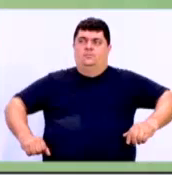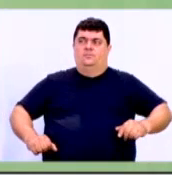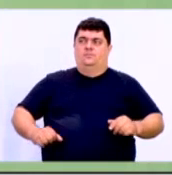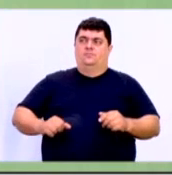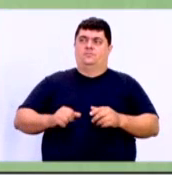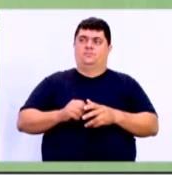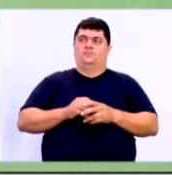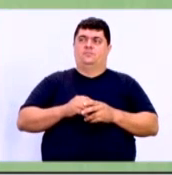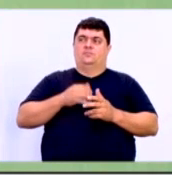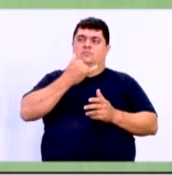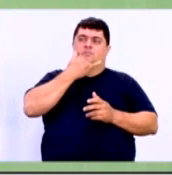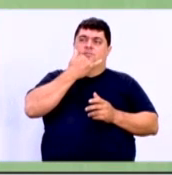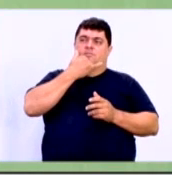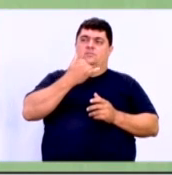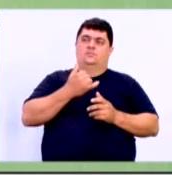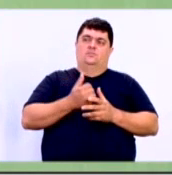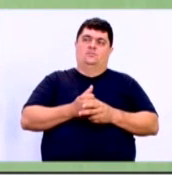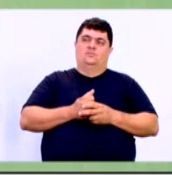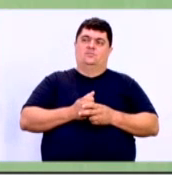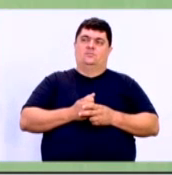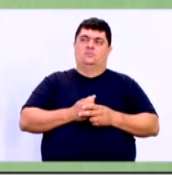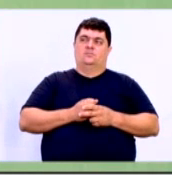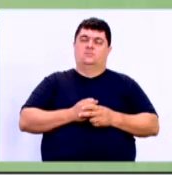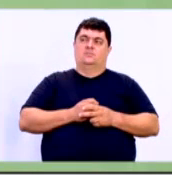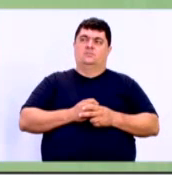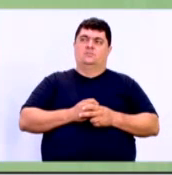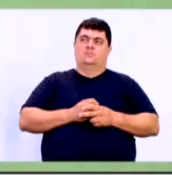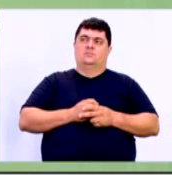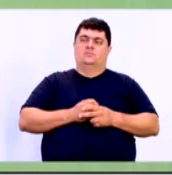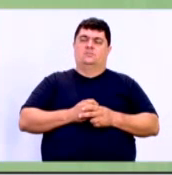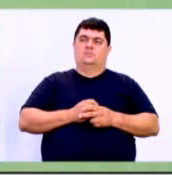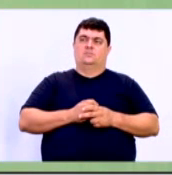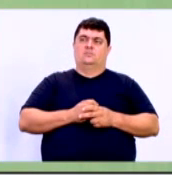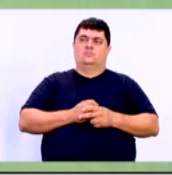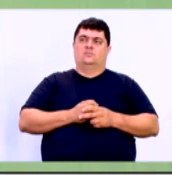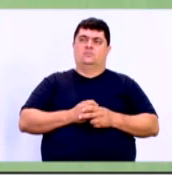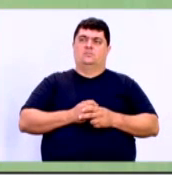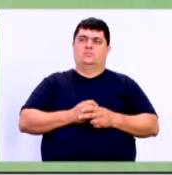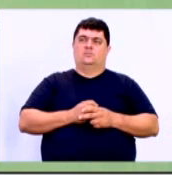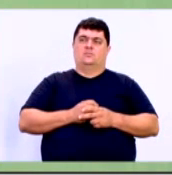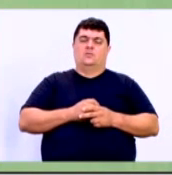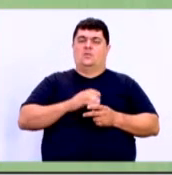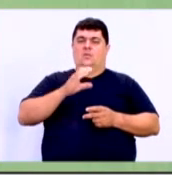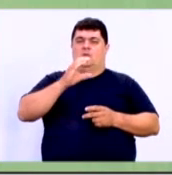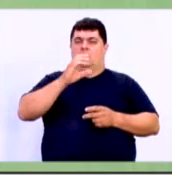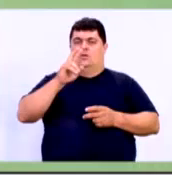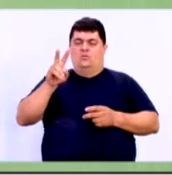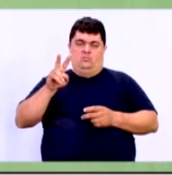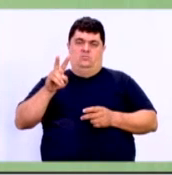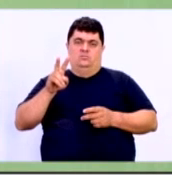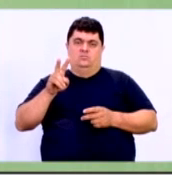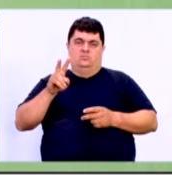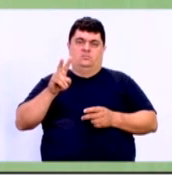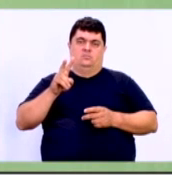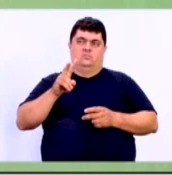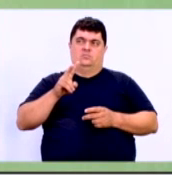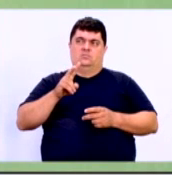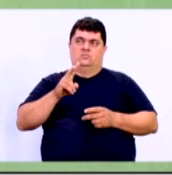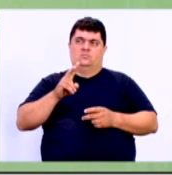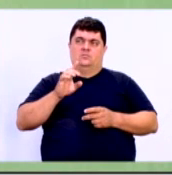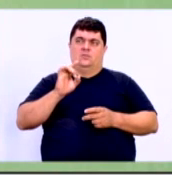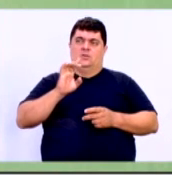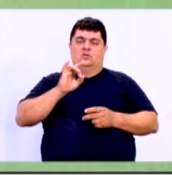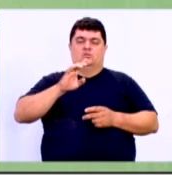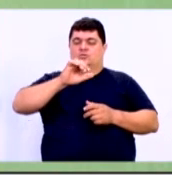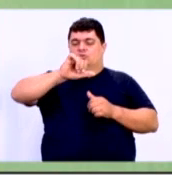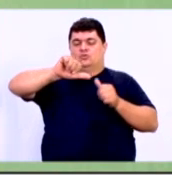quadro. Desculpa aí. E no custo de variável, pelo custo variável, custeio variável, só